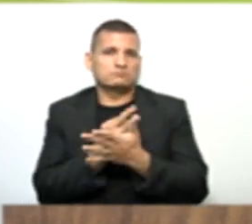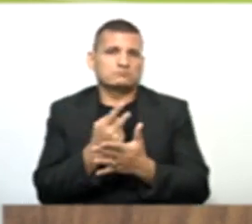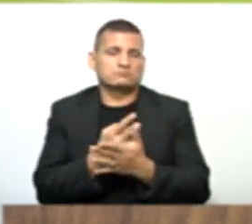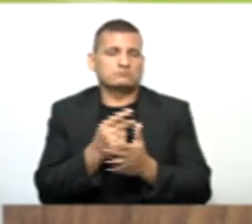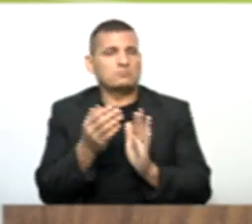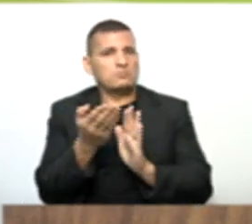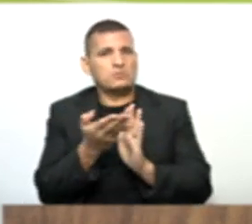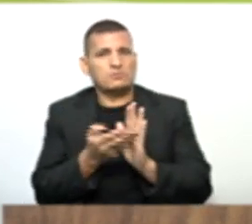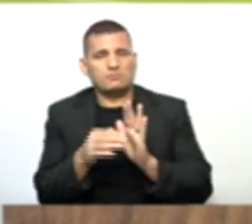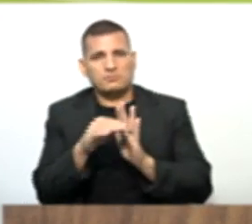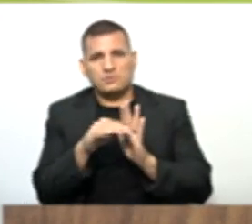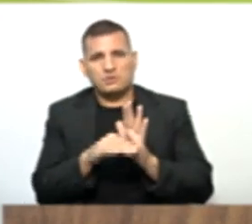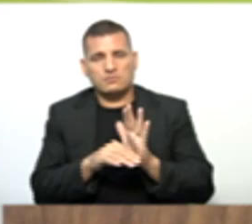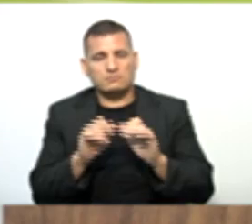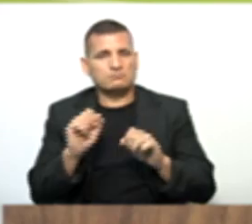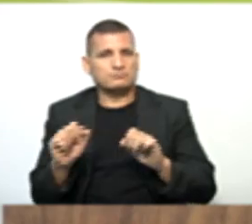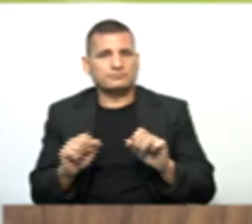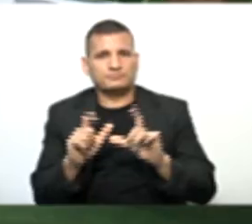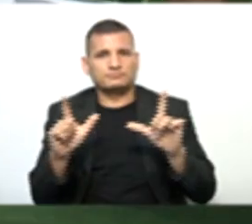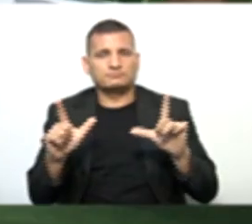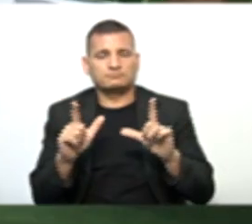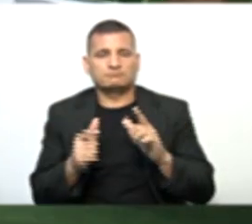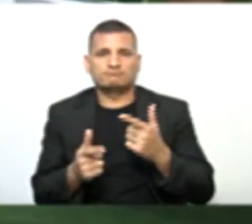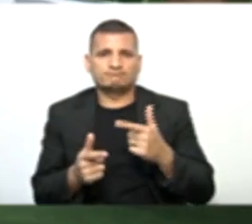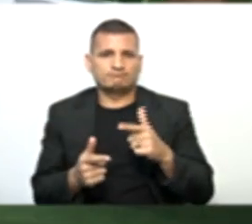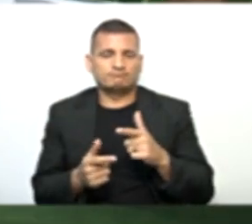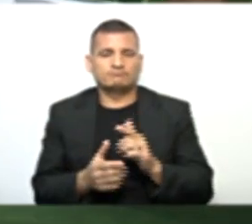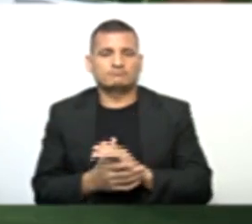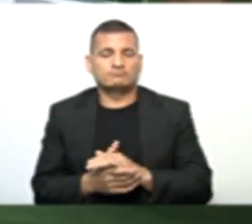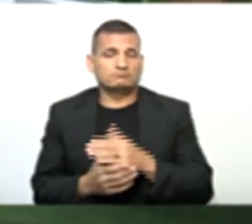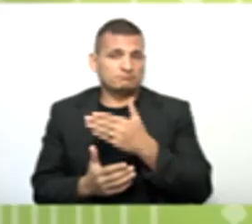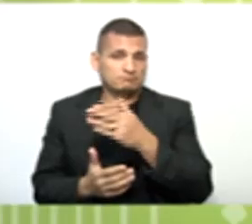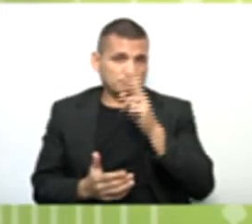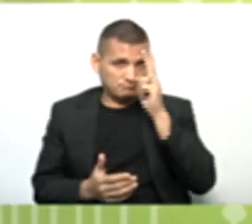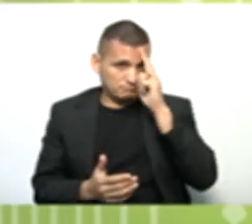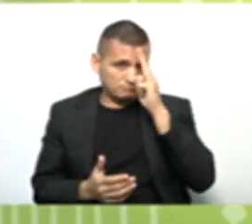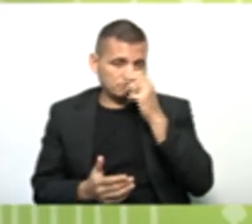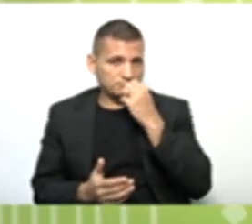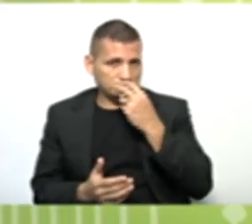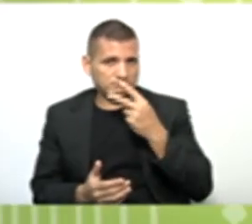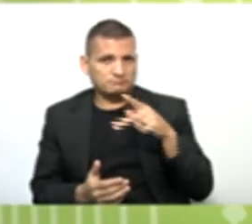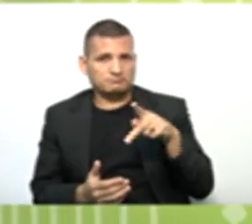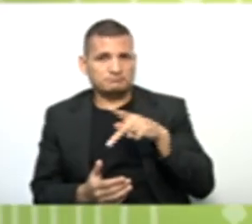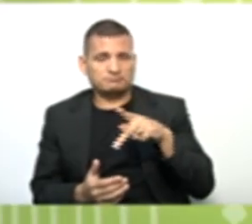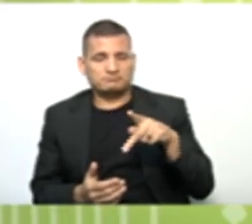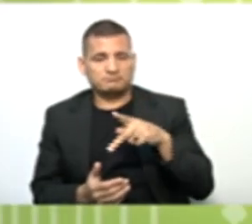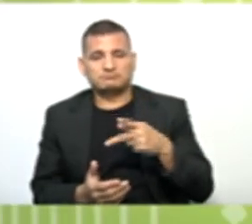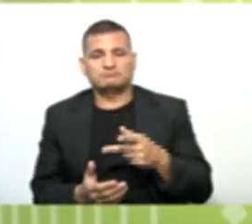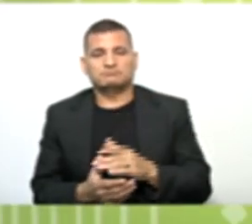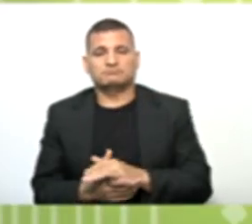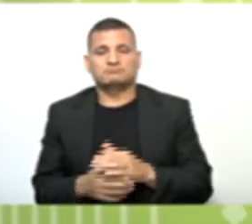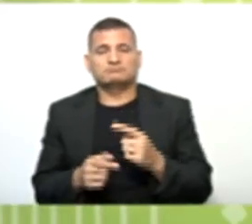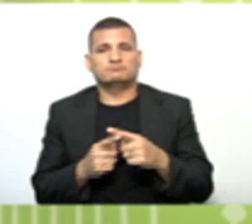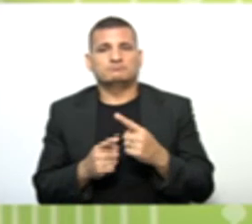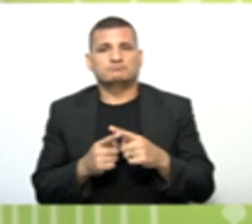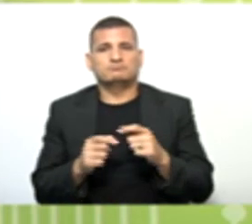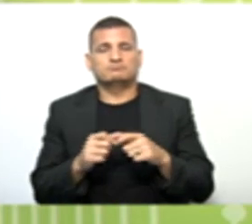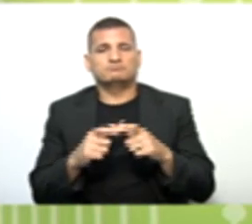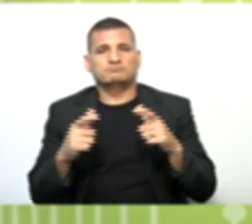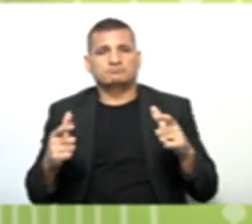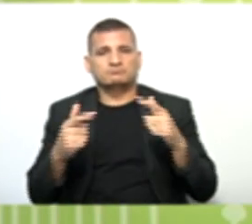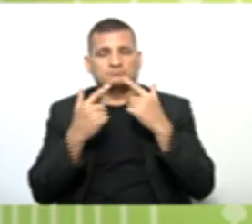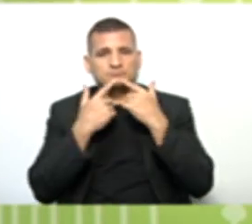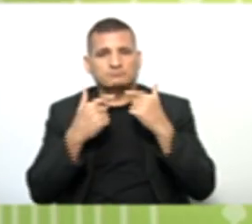não rode, tá? Isso mesmo, professor Eduardo, muito bem lembrado. Porque a maioria das linguagens de